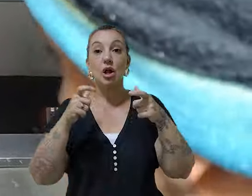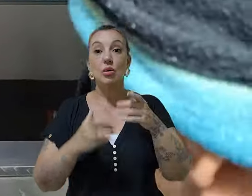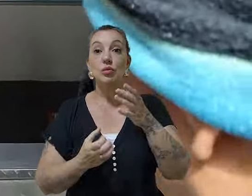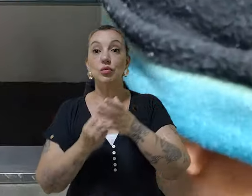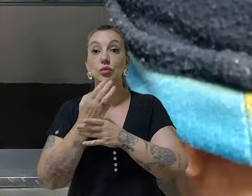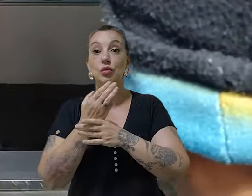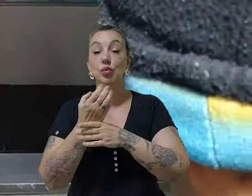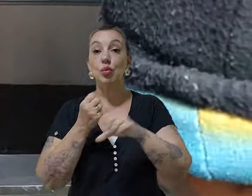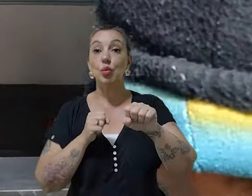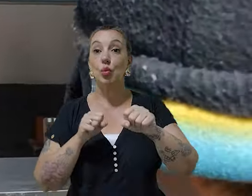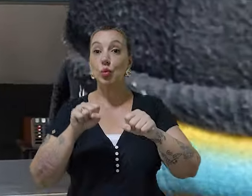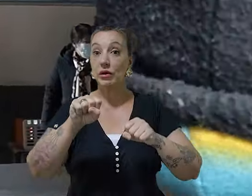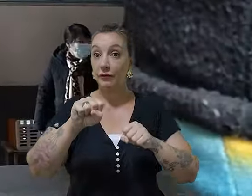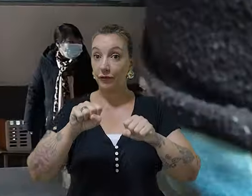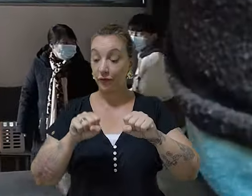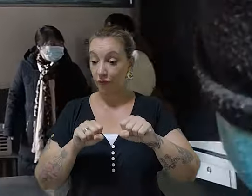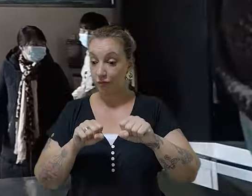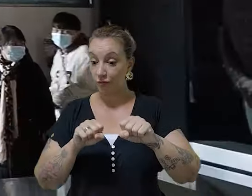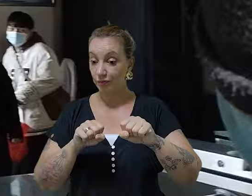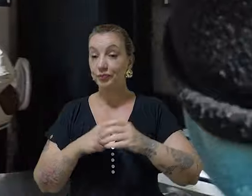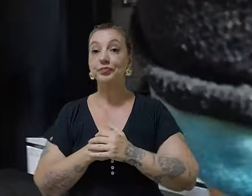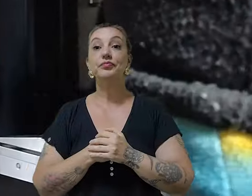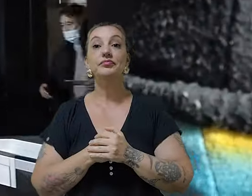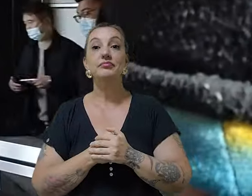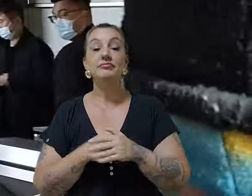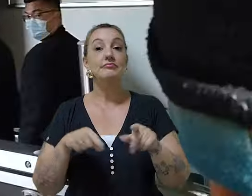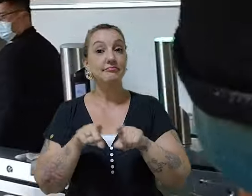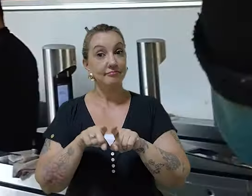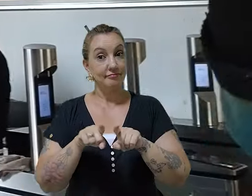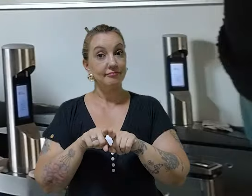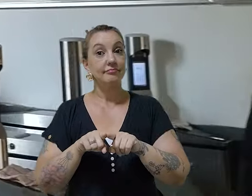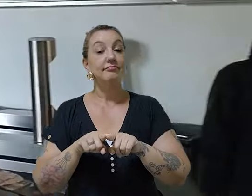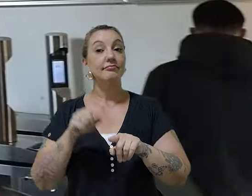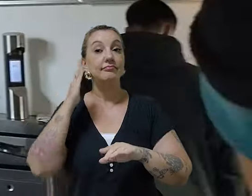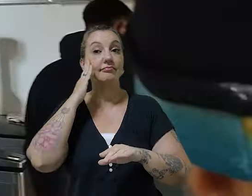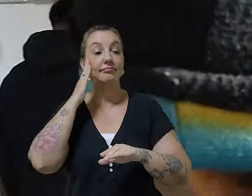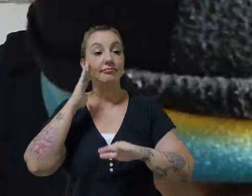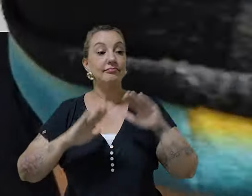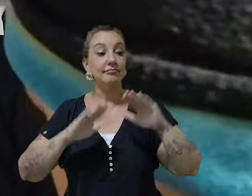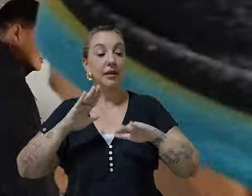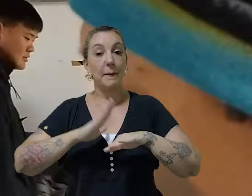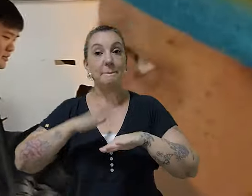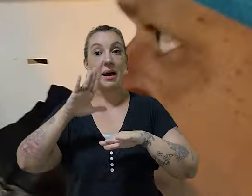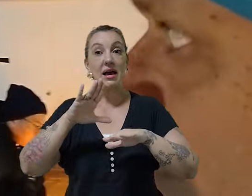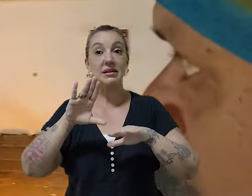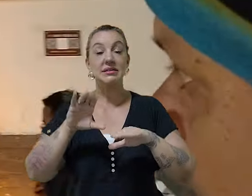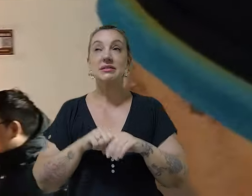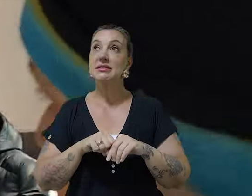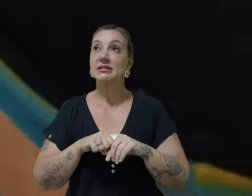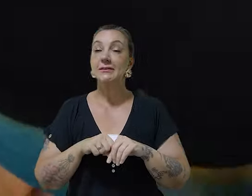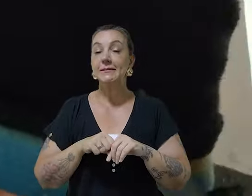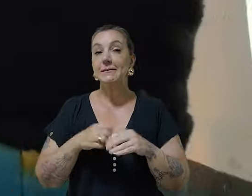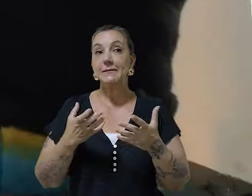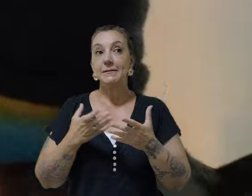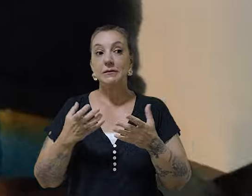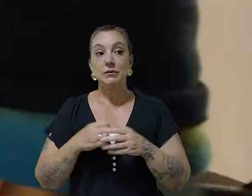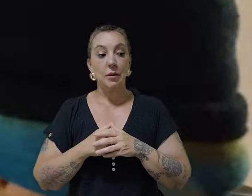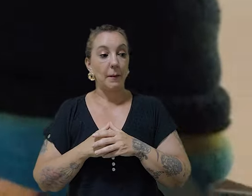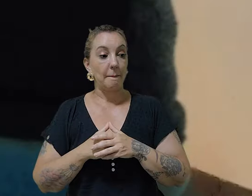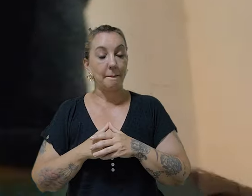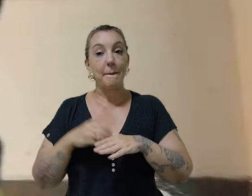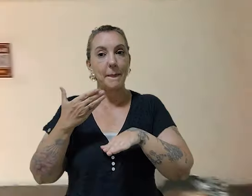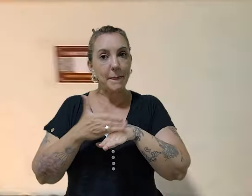fundação do Kung Fu. Mas a gente sabe que talvez tenha mais sistematizado o Kung Fu